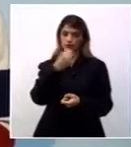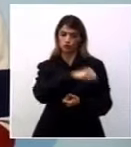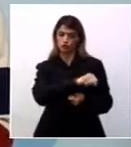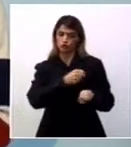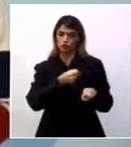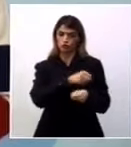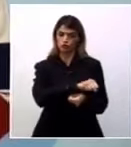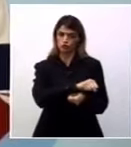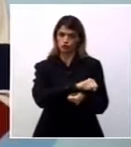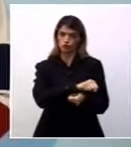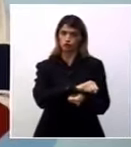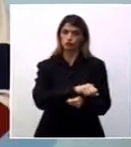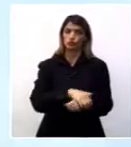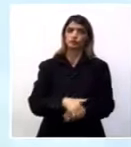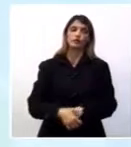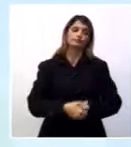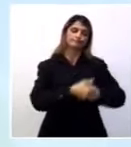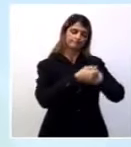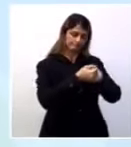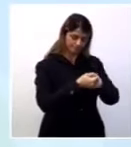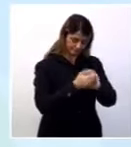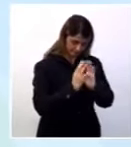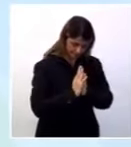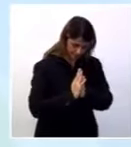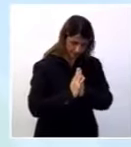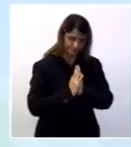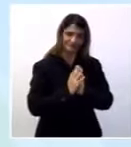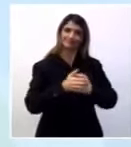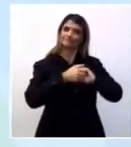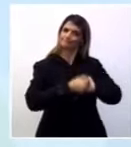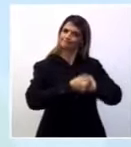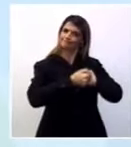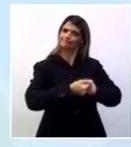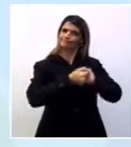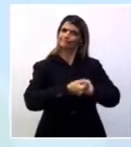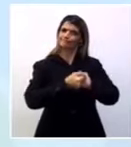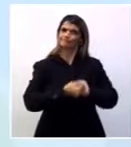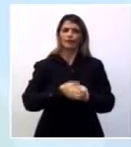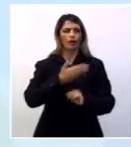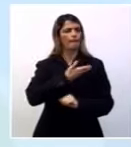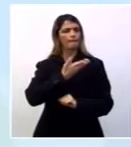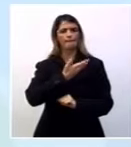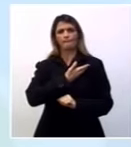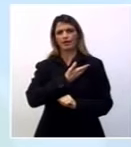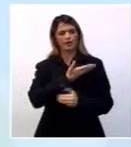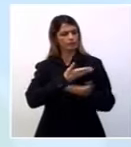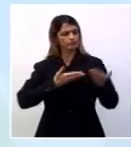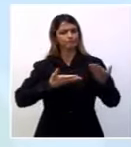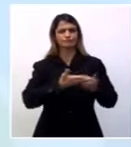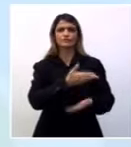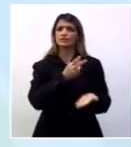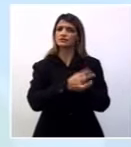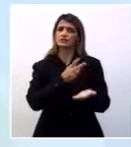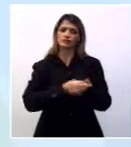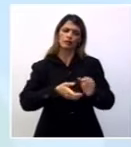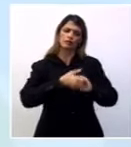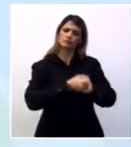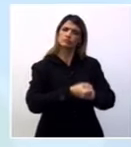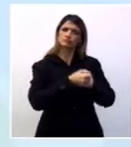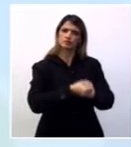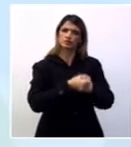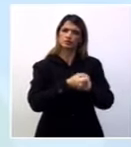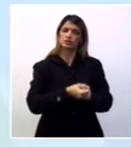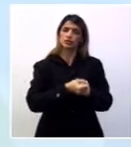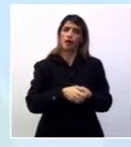ok? Cumprimente o seu adversário, tá? Ele é o seu colega, o seu parceiro, então sempre cumprimente ele. Realize as